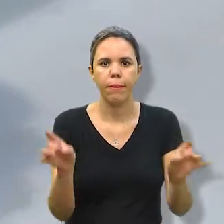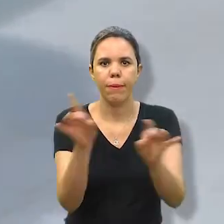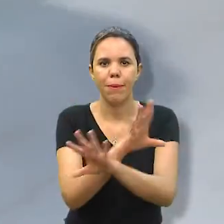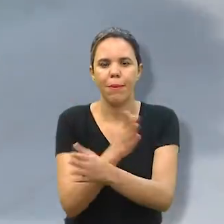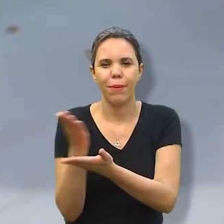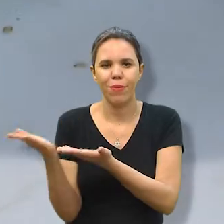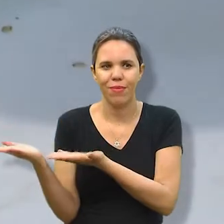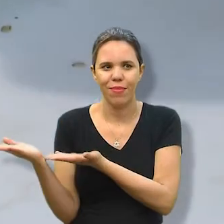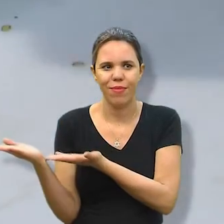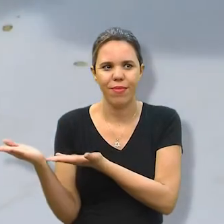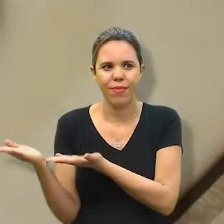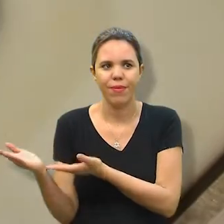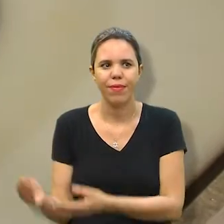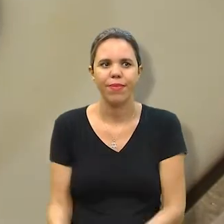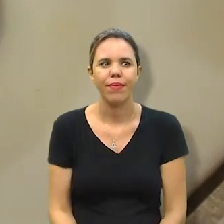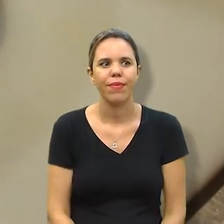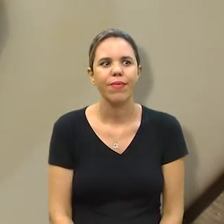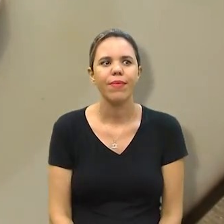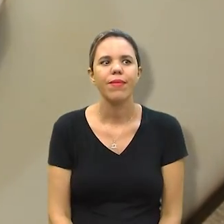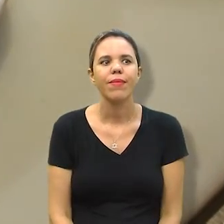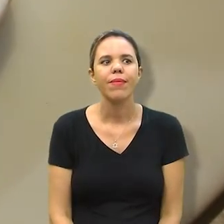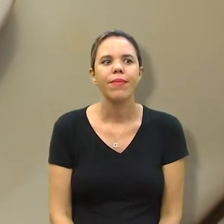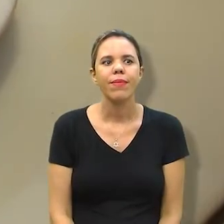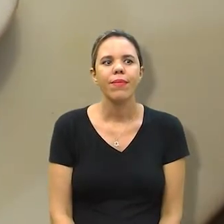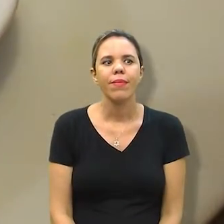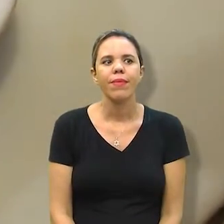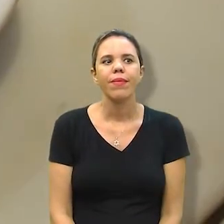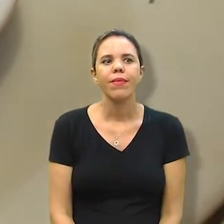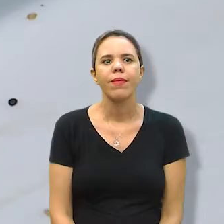está pronta a nossa receita é